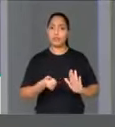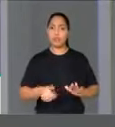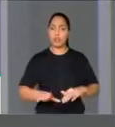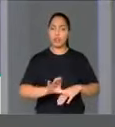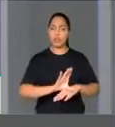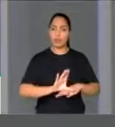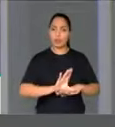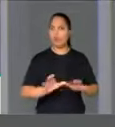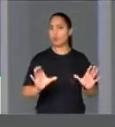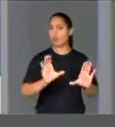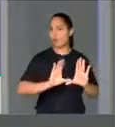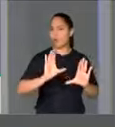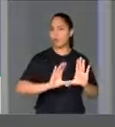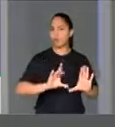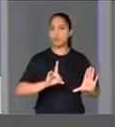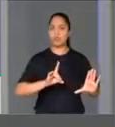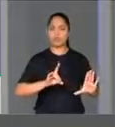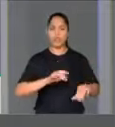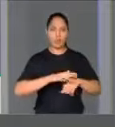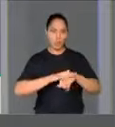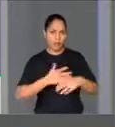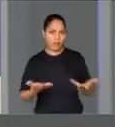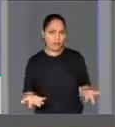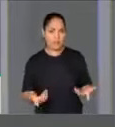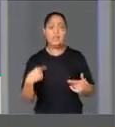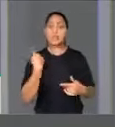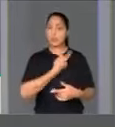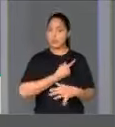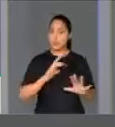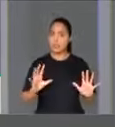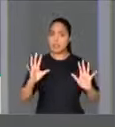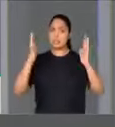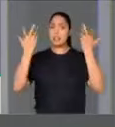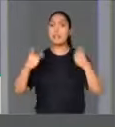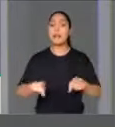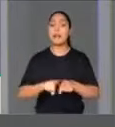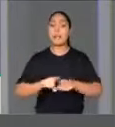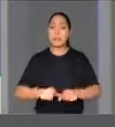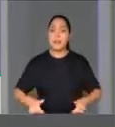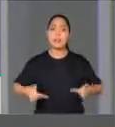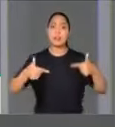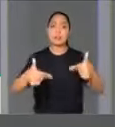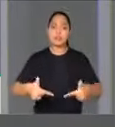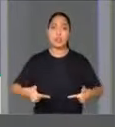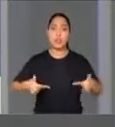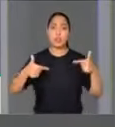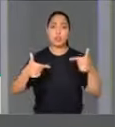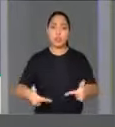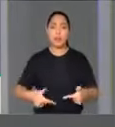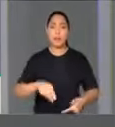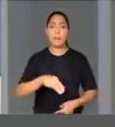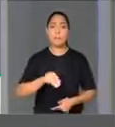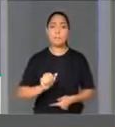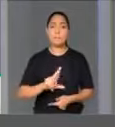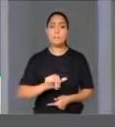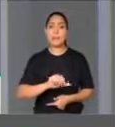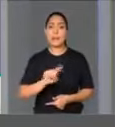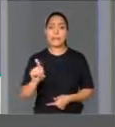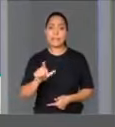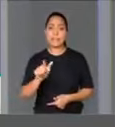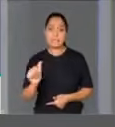Código de Doenças. Nós temos que celebrar o ativismo de Marisa Fernandes, uma das primeiras